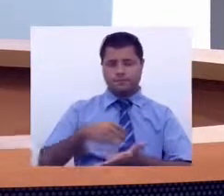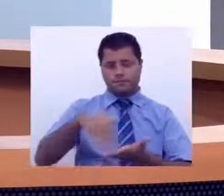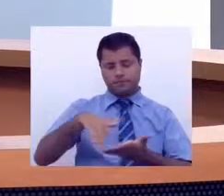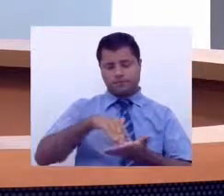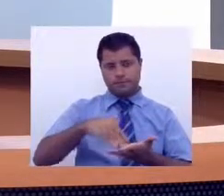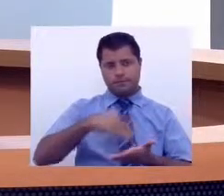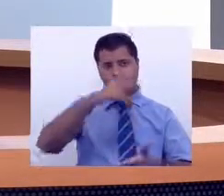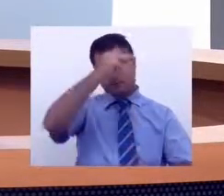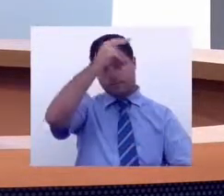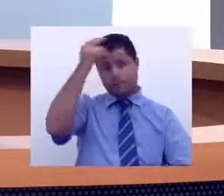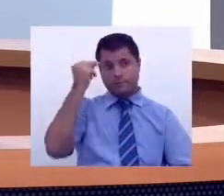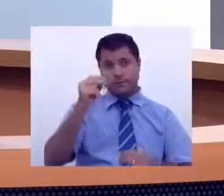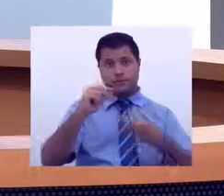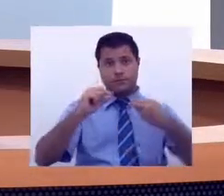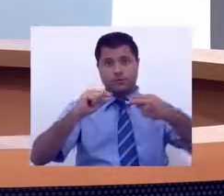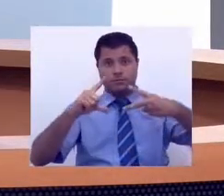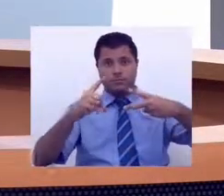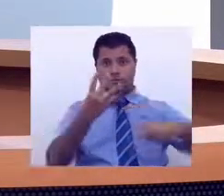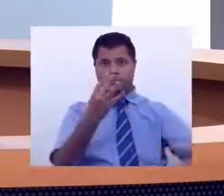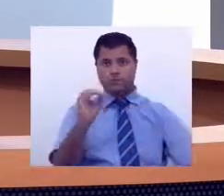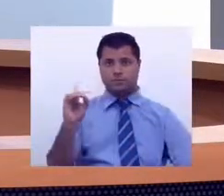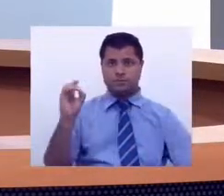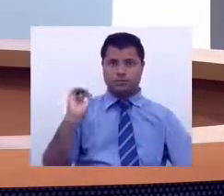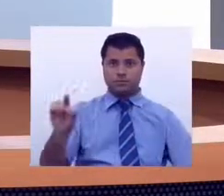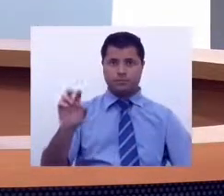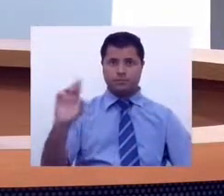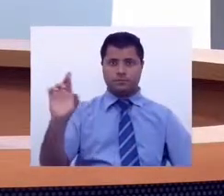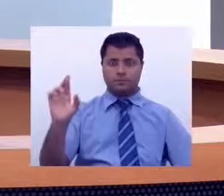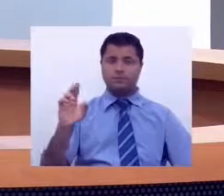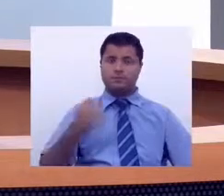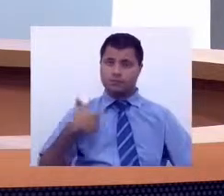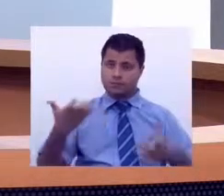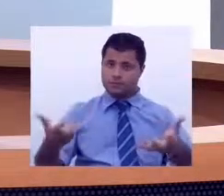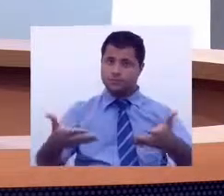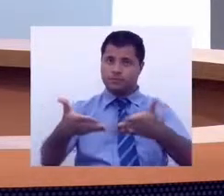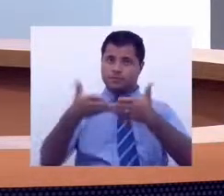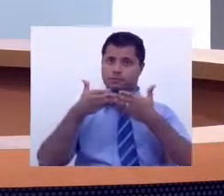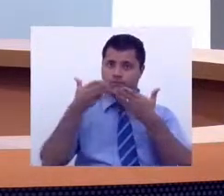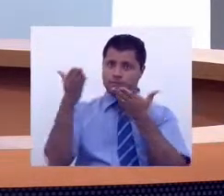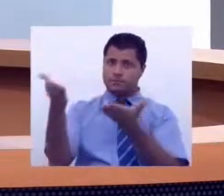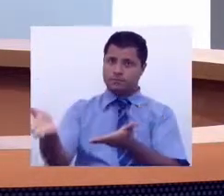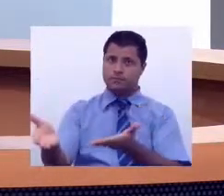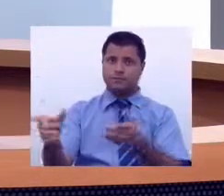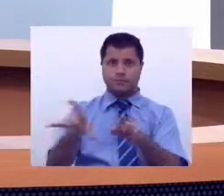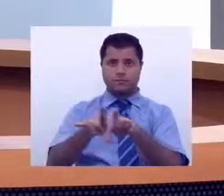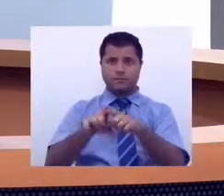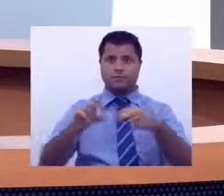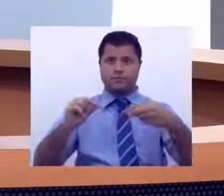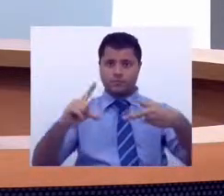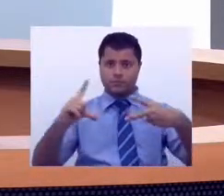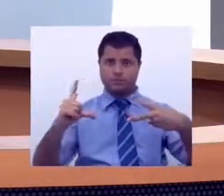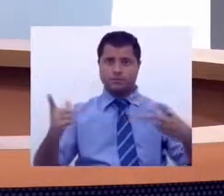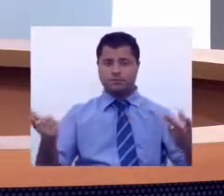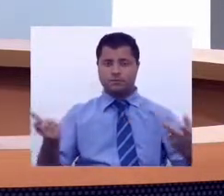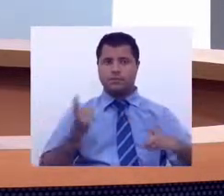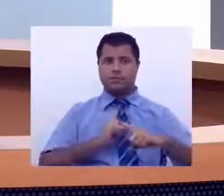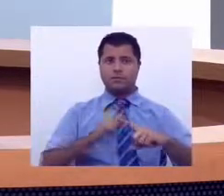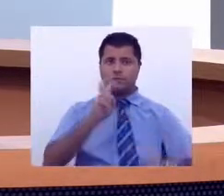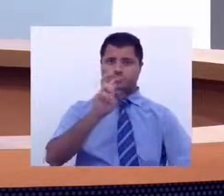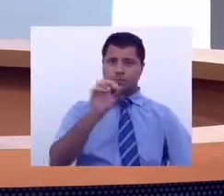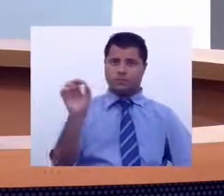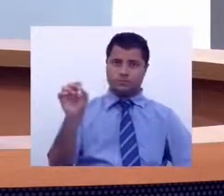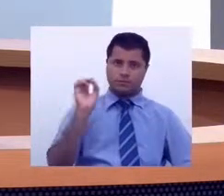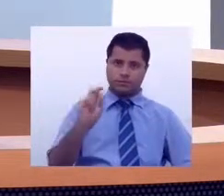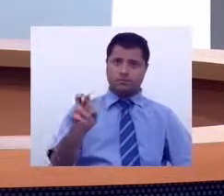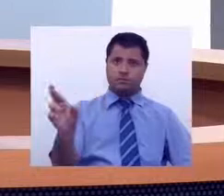que aumente os 400 mil reais lá, gostaria também de cobrar o senhor para que isso também aumentasse, porque 500 mil reais vocês já